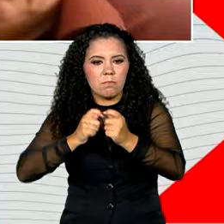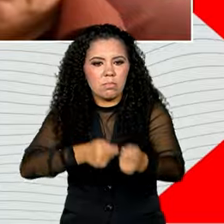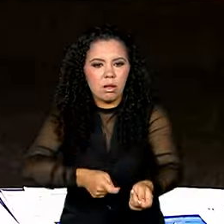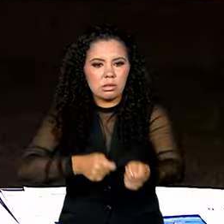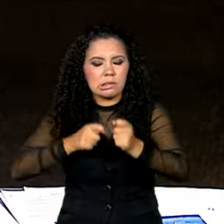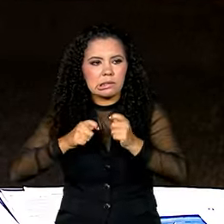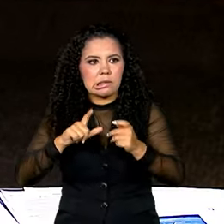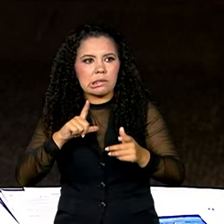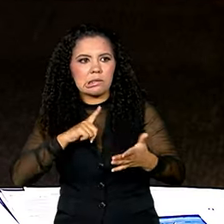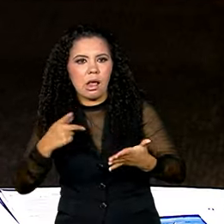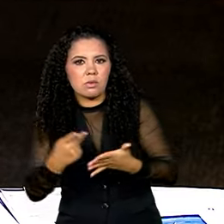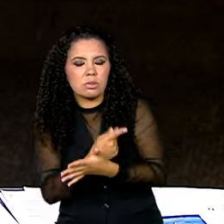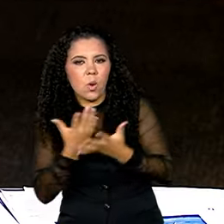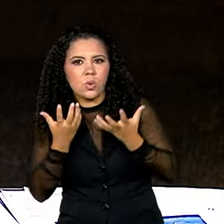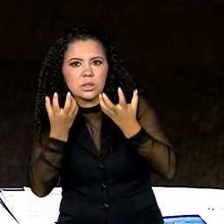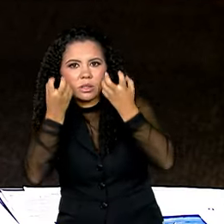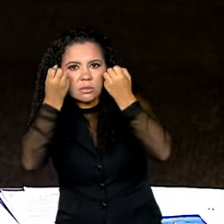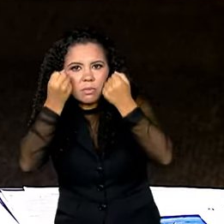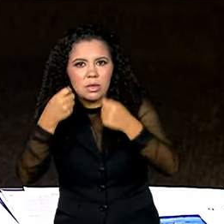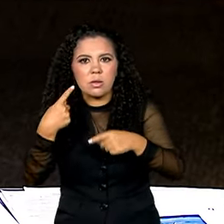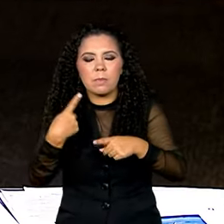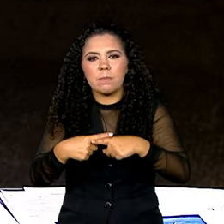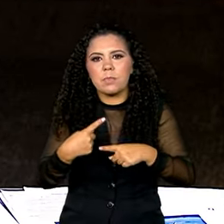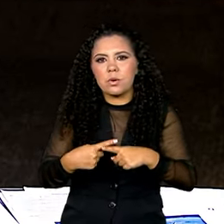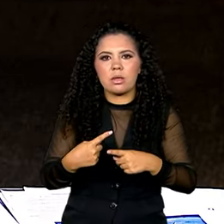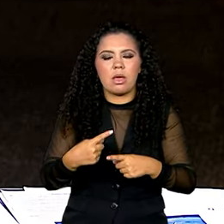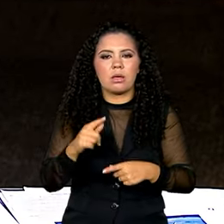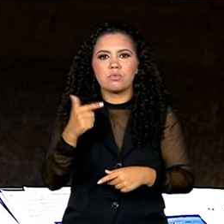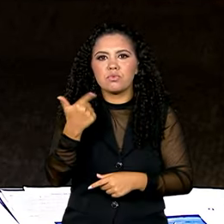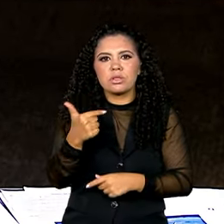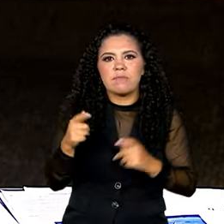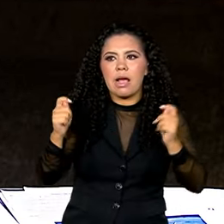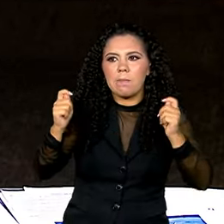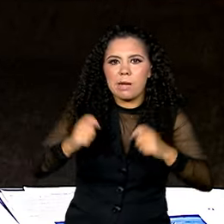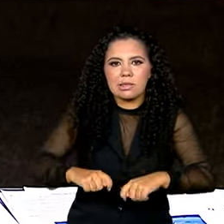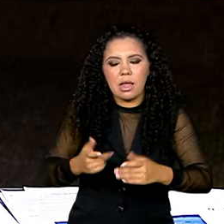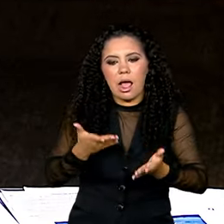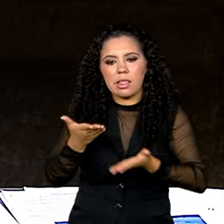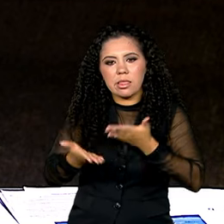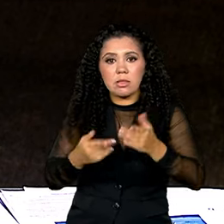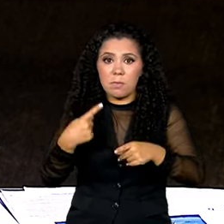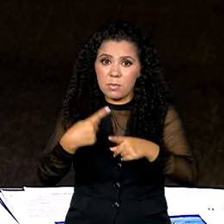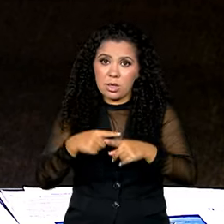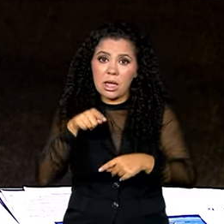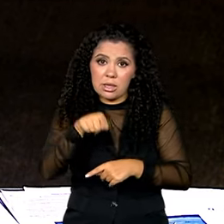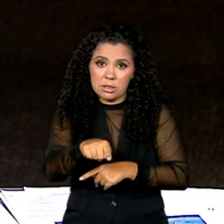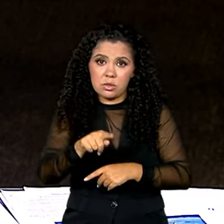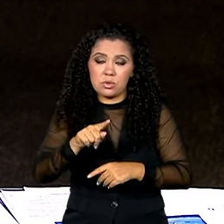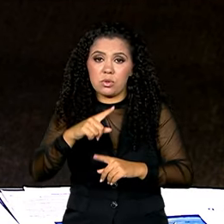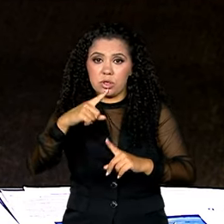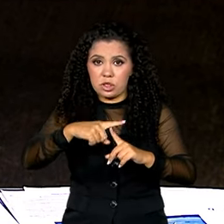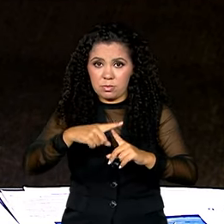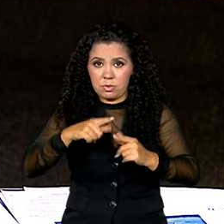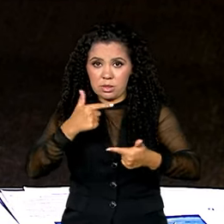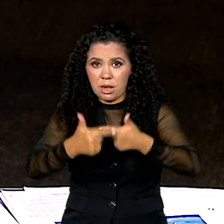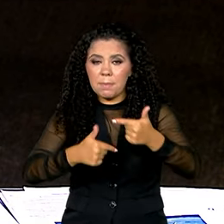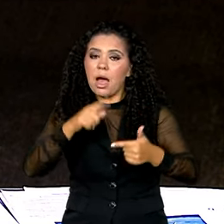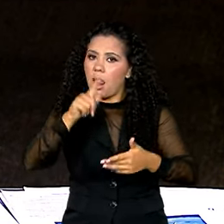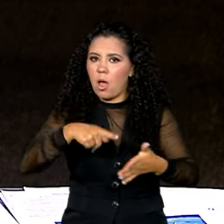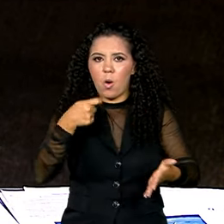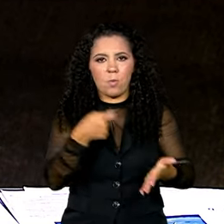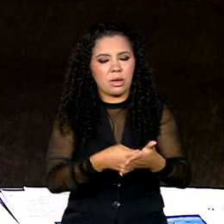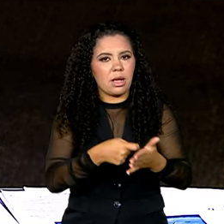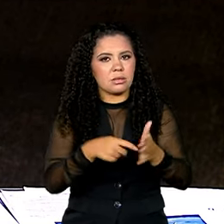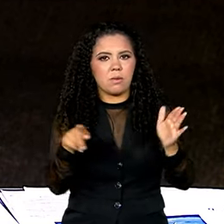tinha capacidade de atender a solicitação, que é inclusive uma obrigação legal do governo. Isso era algo que era cobrado em todas